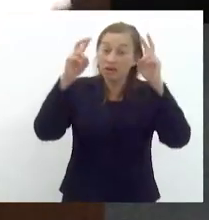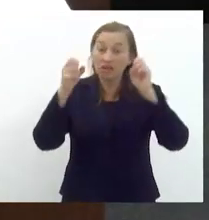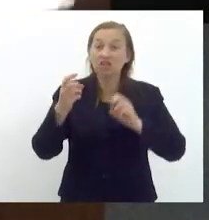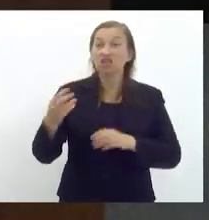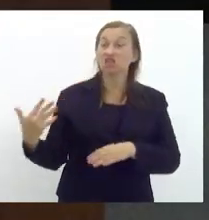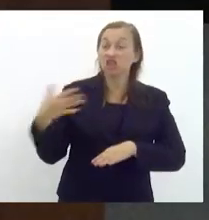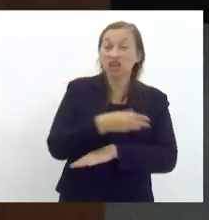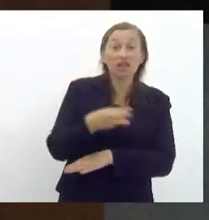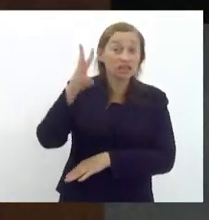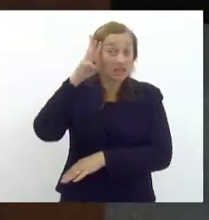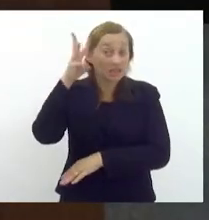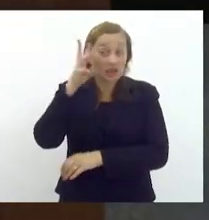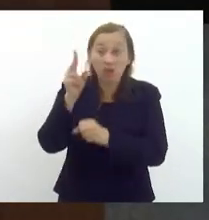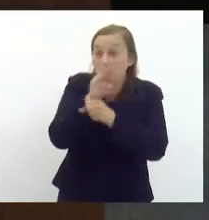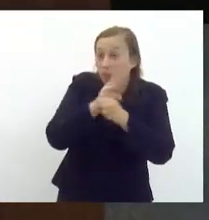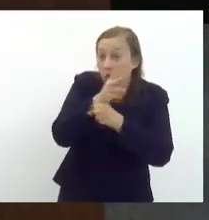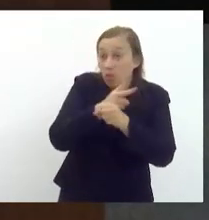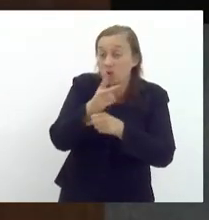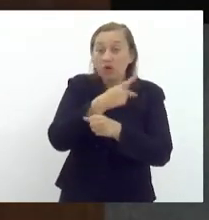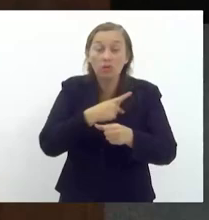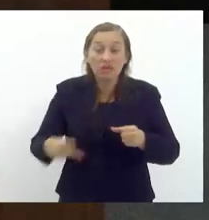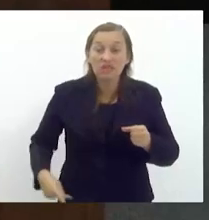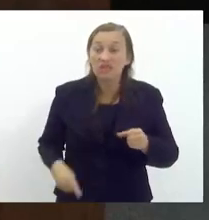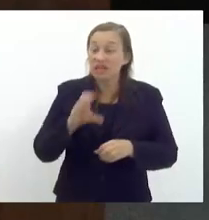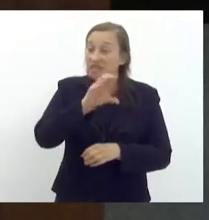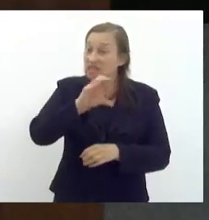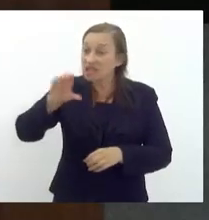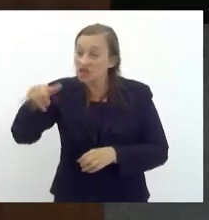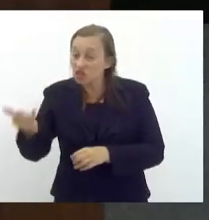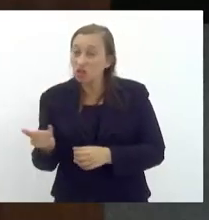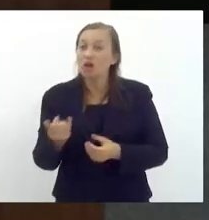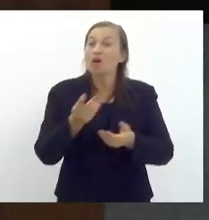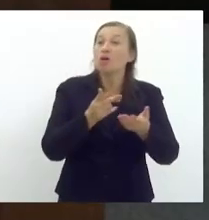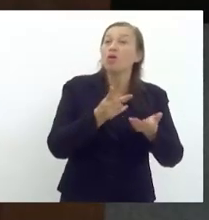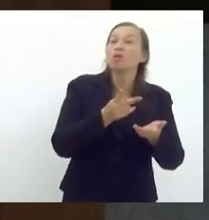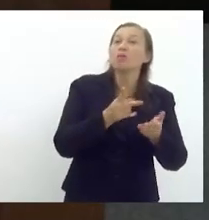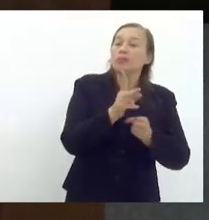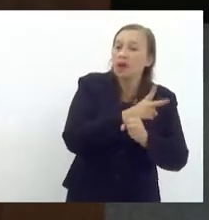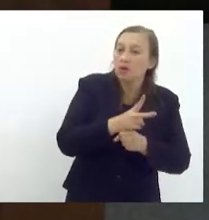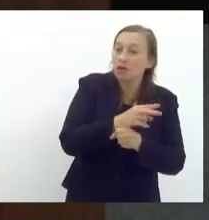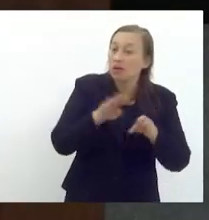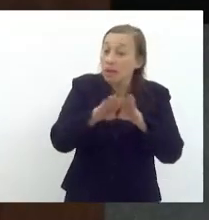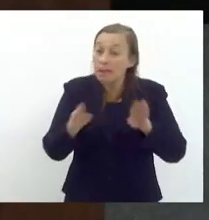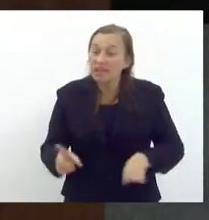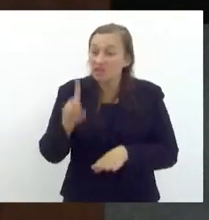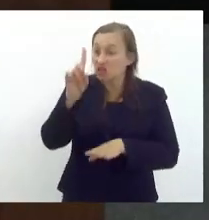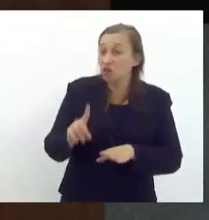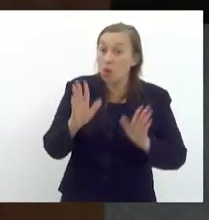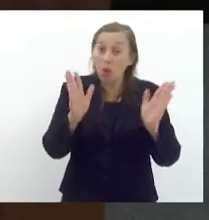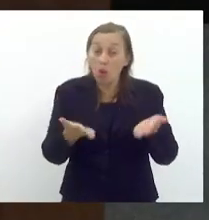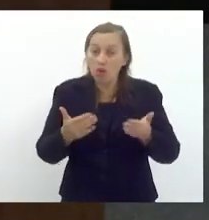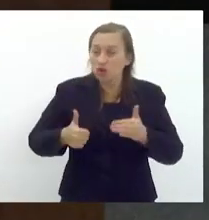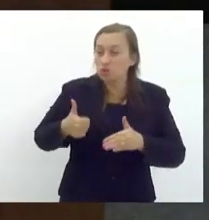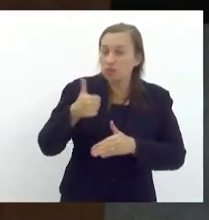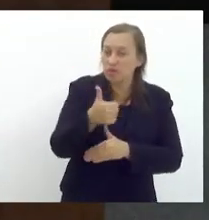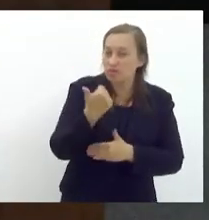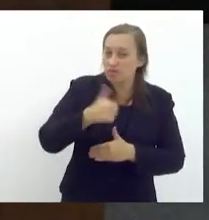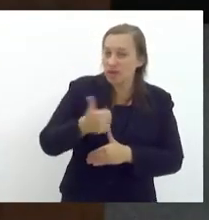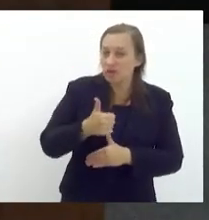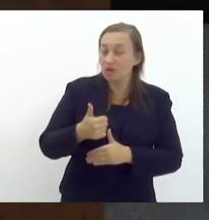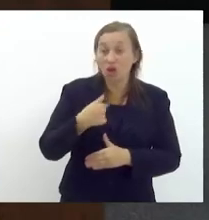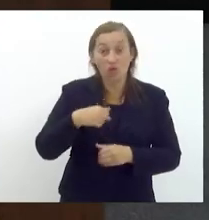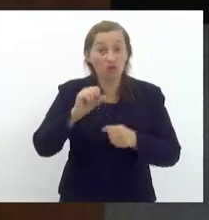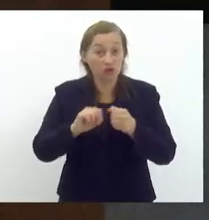na terça-feira procurando presidente da ccj procurando a mesa diretora hoje a primeira coisa que fiz